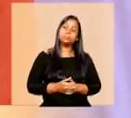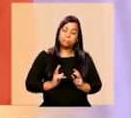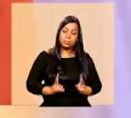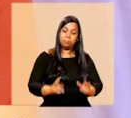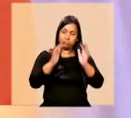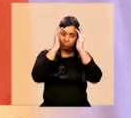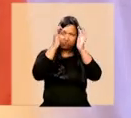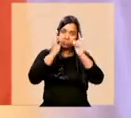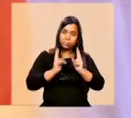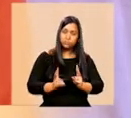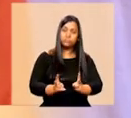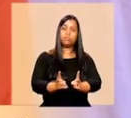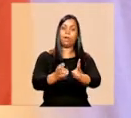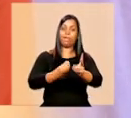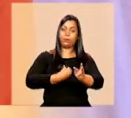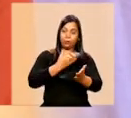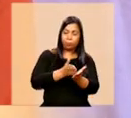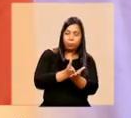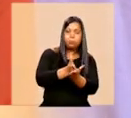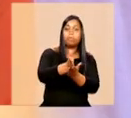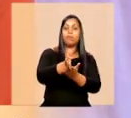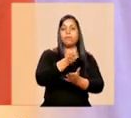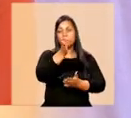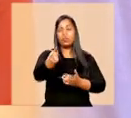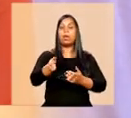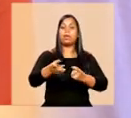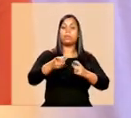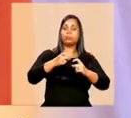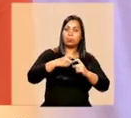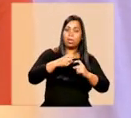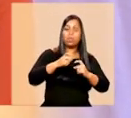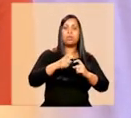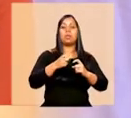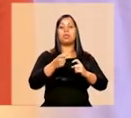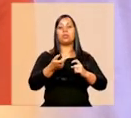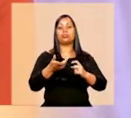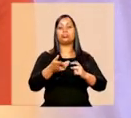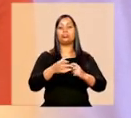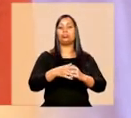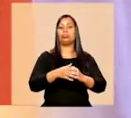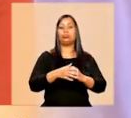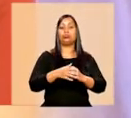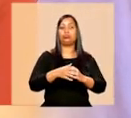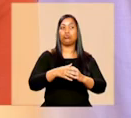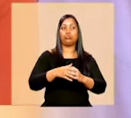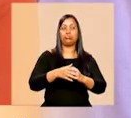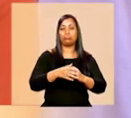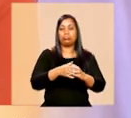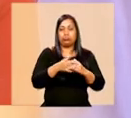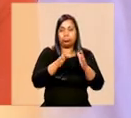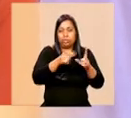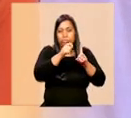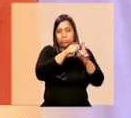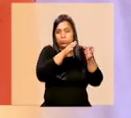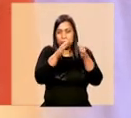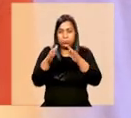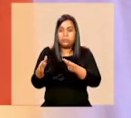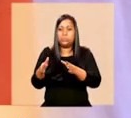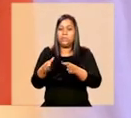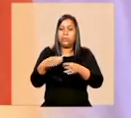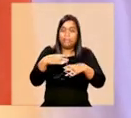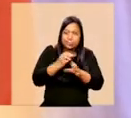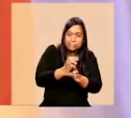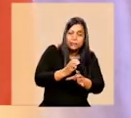seguir fiel, vamos dizer assim, né? Eles têm que ir lá, fazer as consultas de rotina,